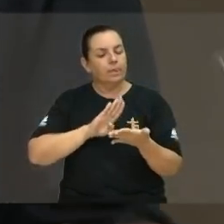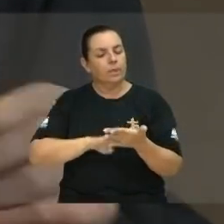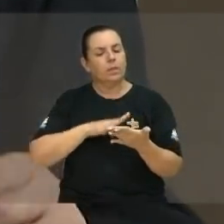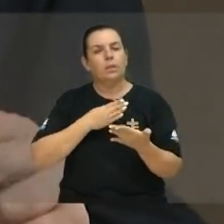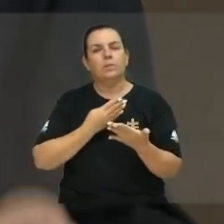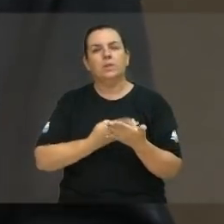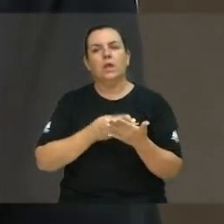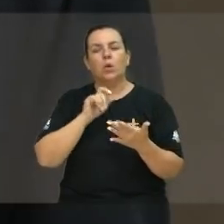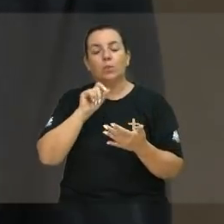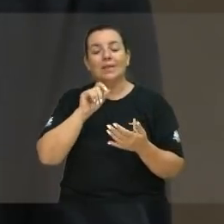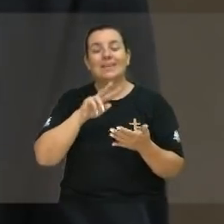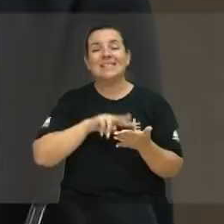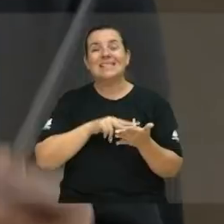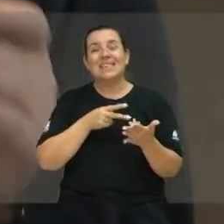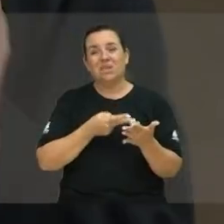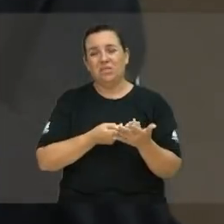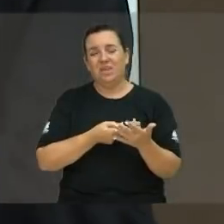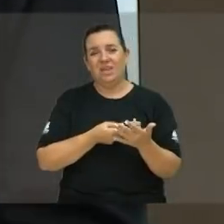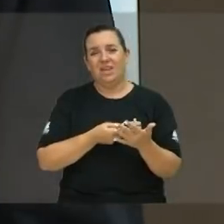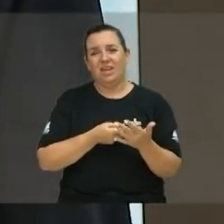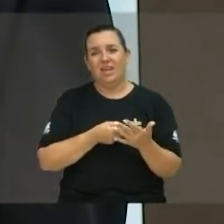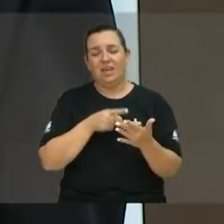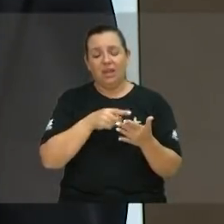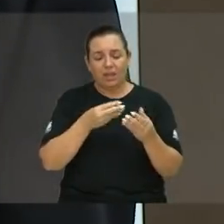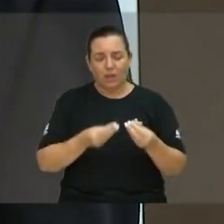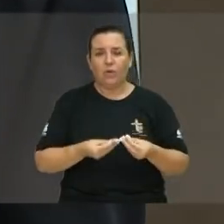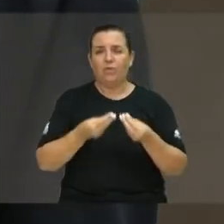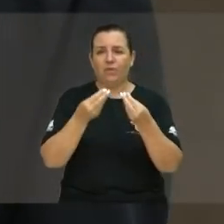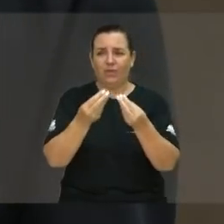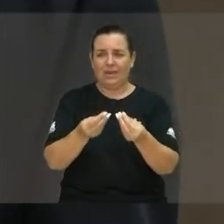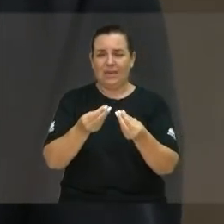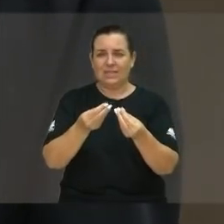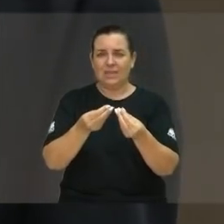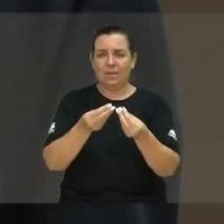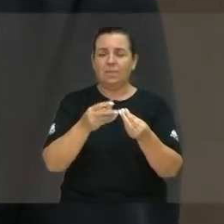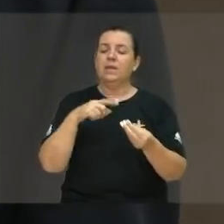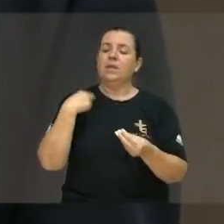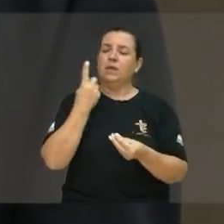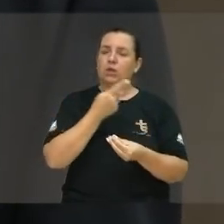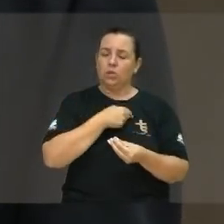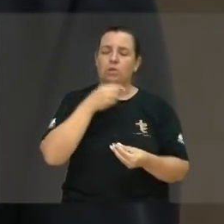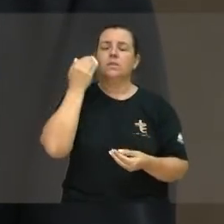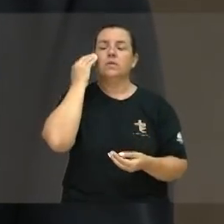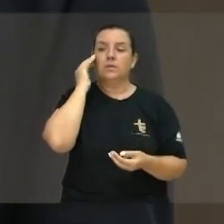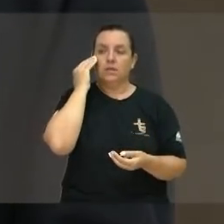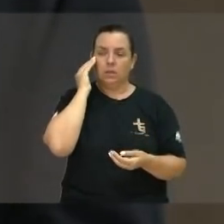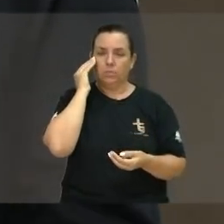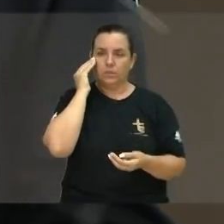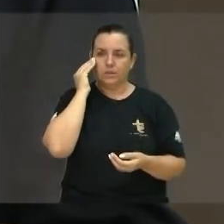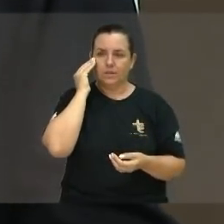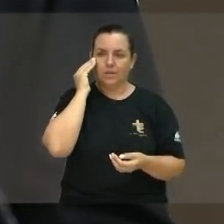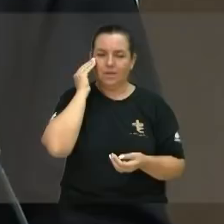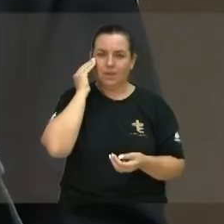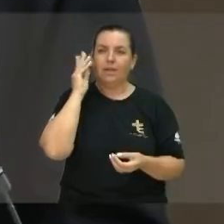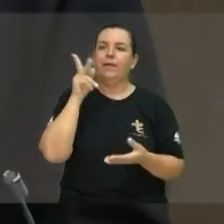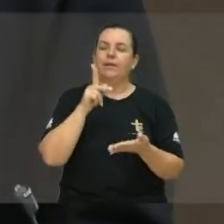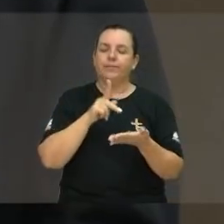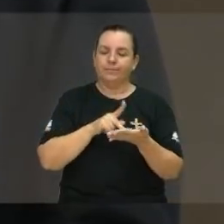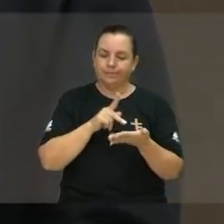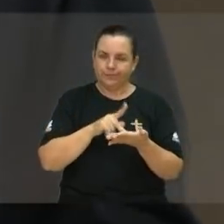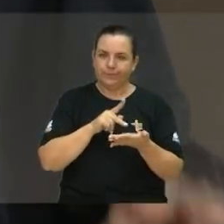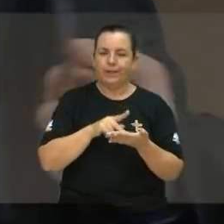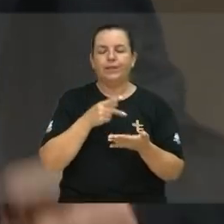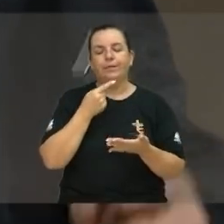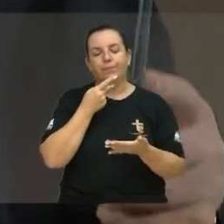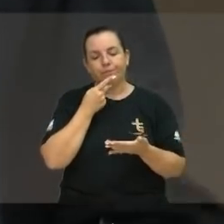aquilo que simbolicamente ele oferece para que o leitor compreenda é a realidade